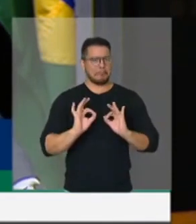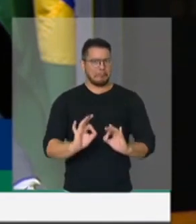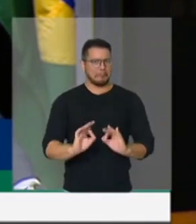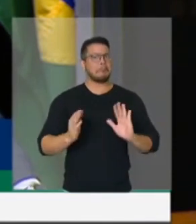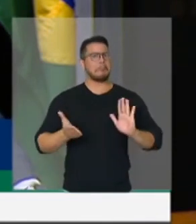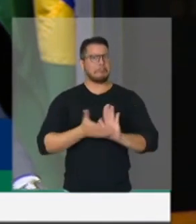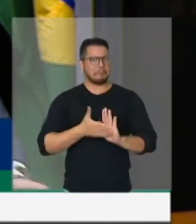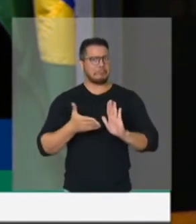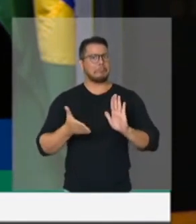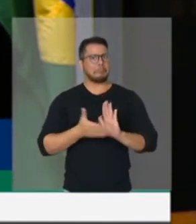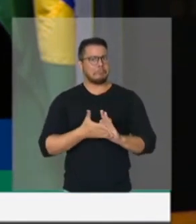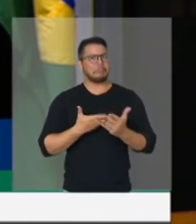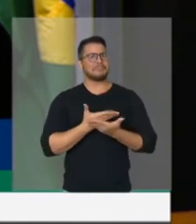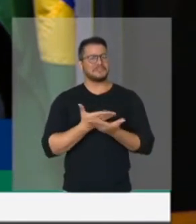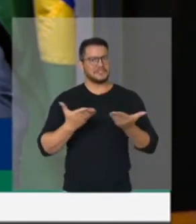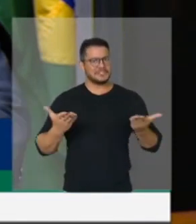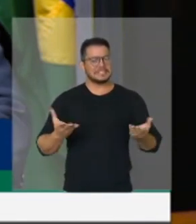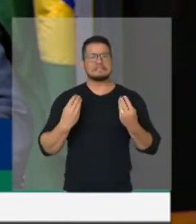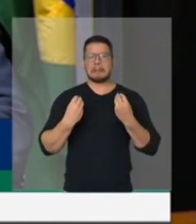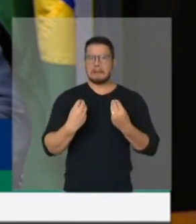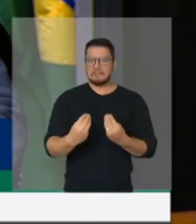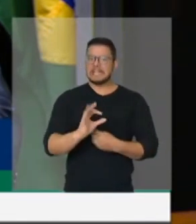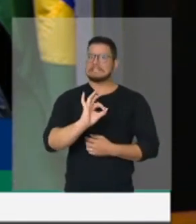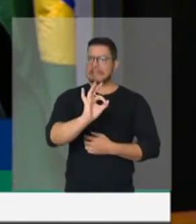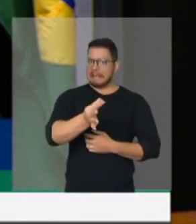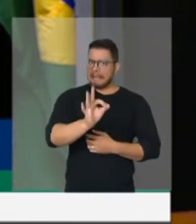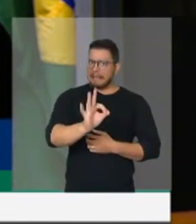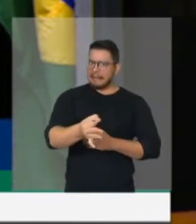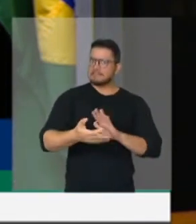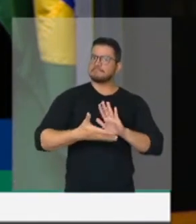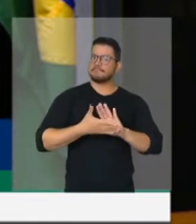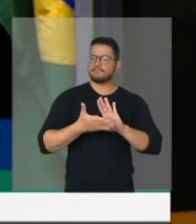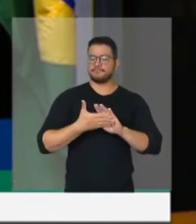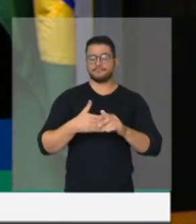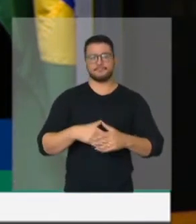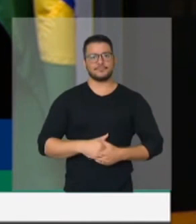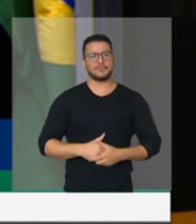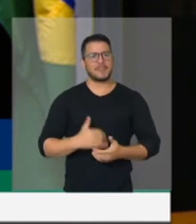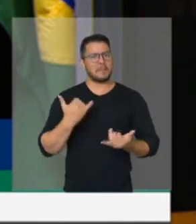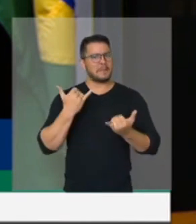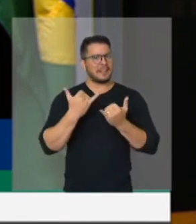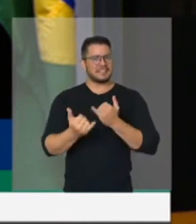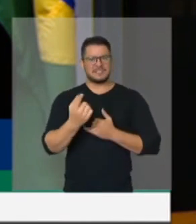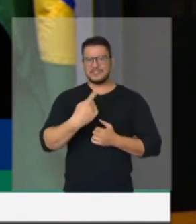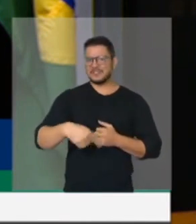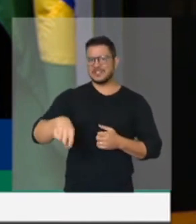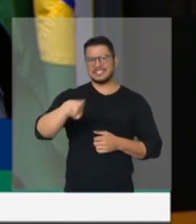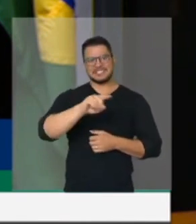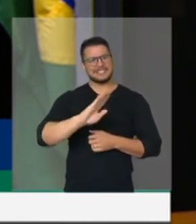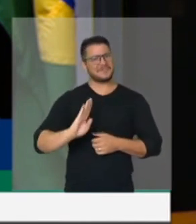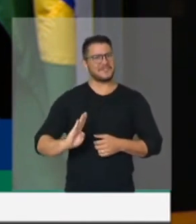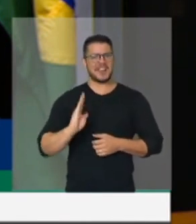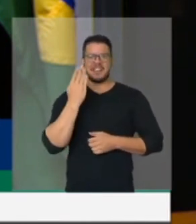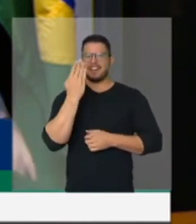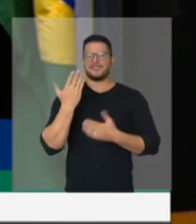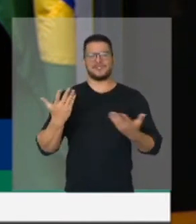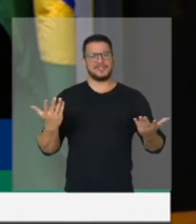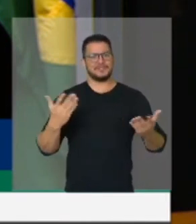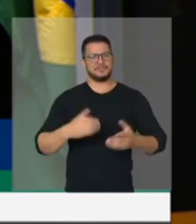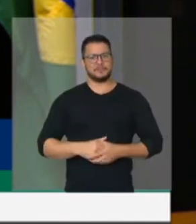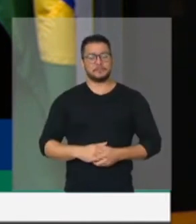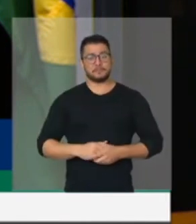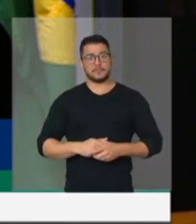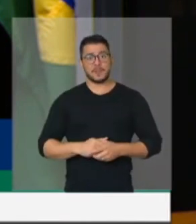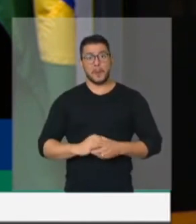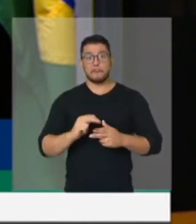da oposição muito coerente por parte da esquerda a hipocrisia é Essência dessa história é